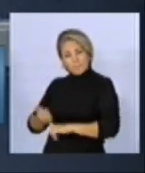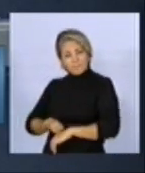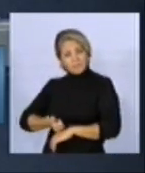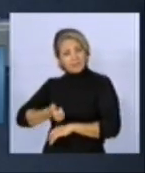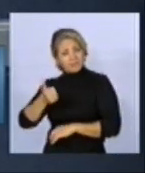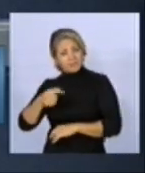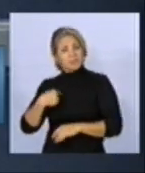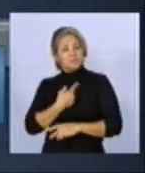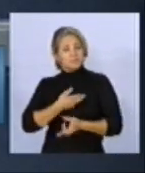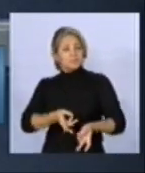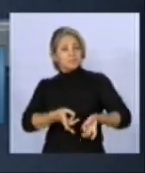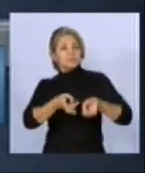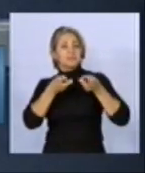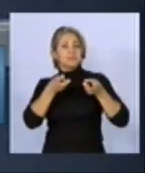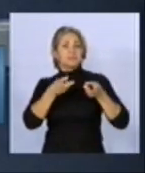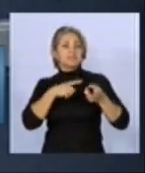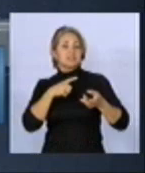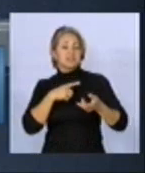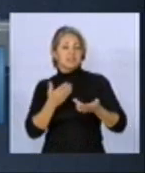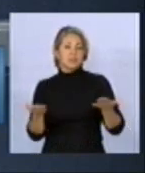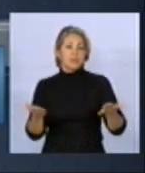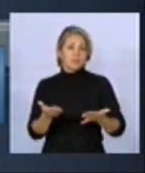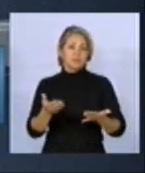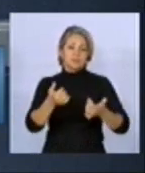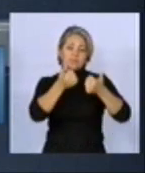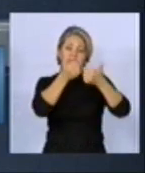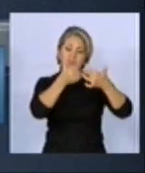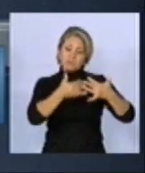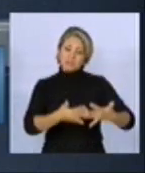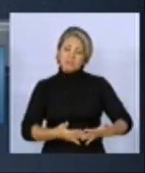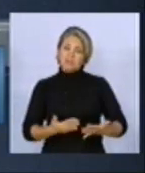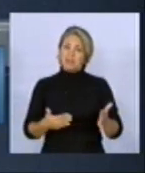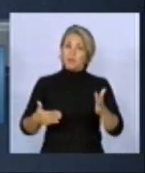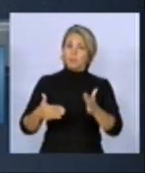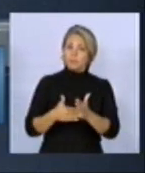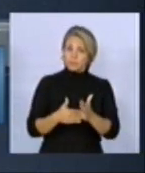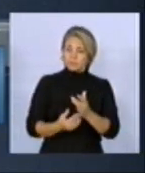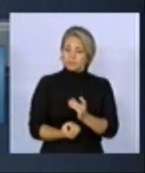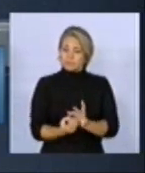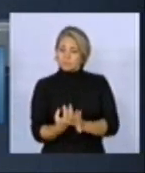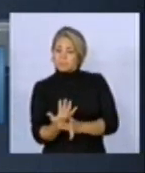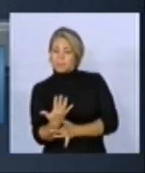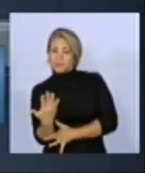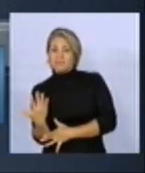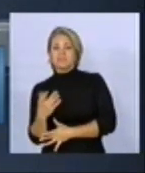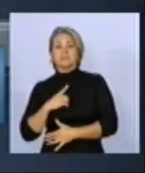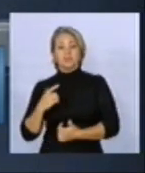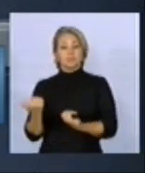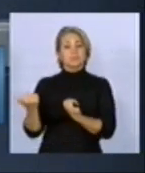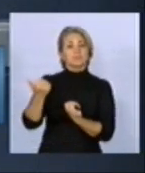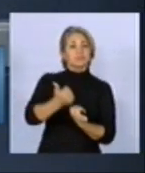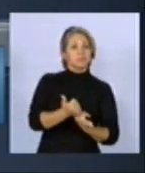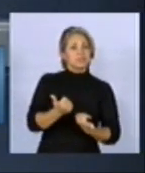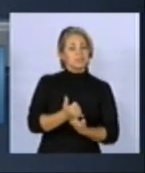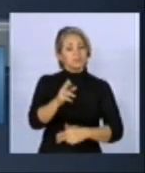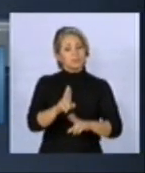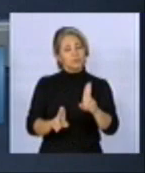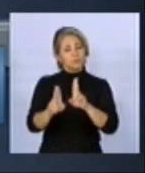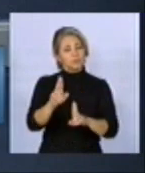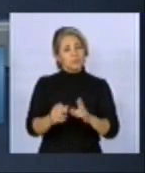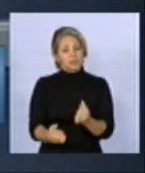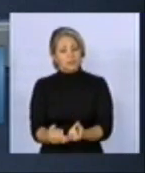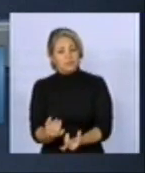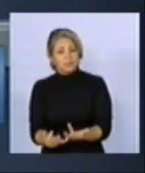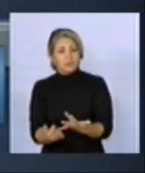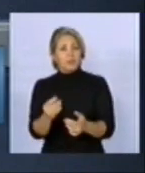a gente vai perceber que tá pelos dados da das últimas safas tá havendo sim uma substituição do uso do fogo para